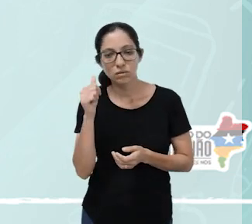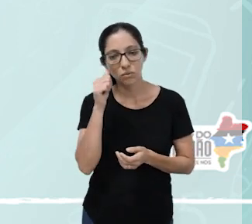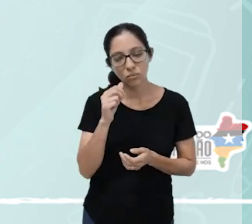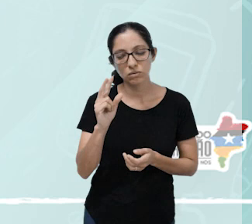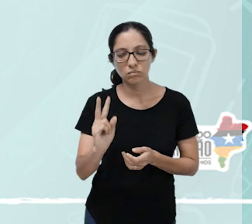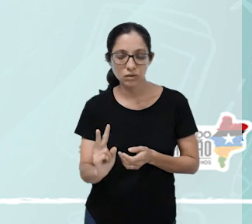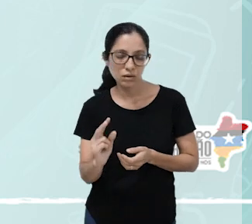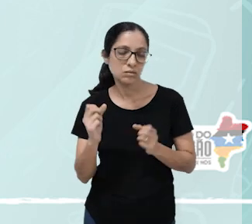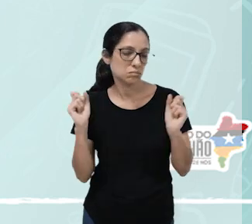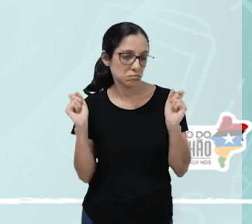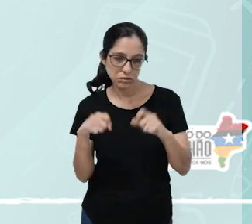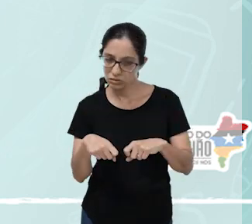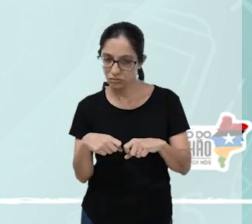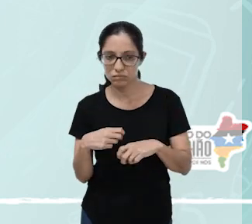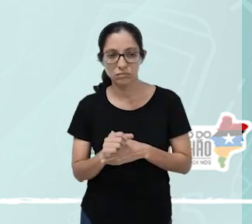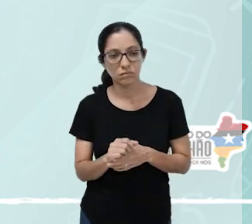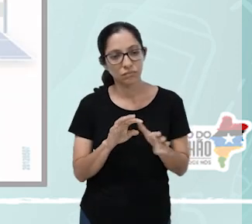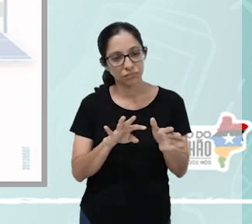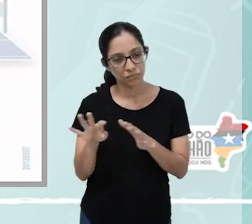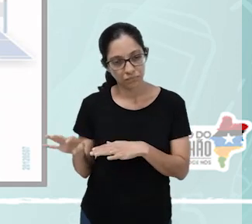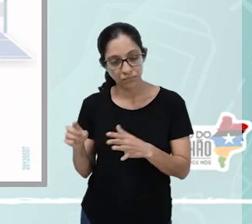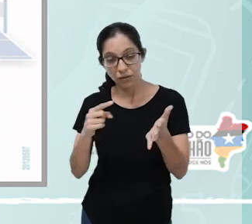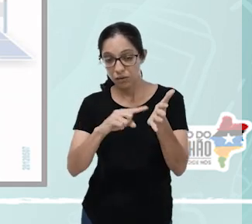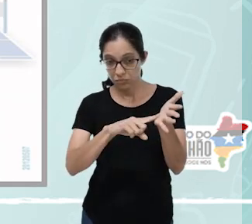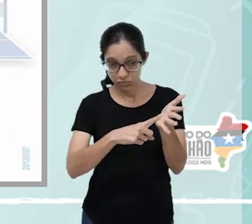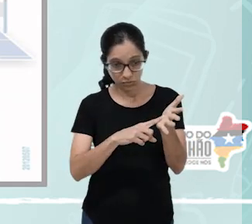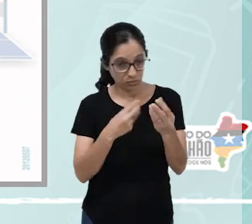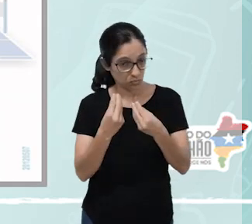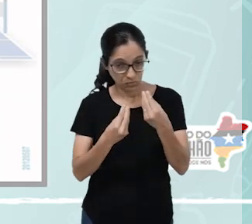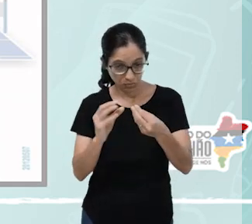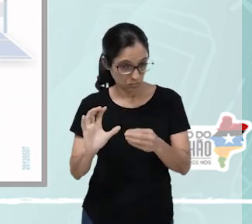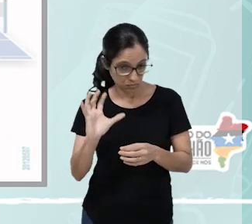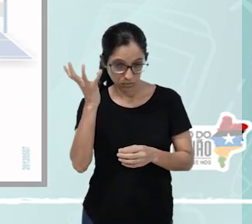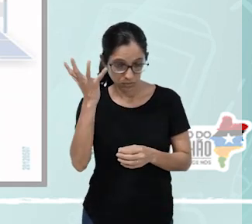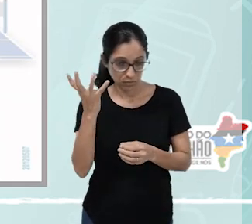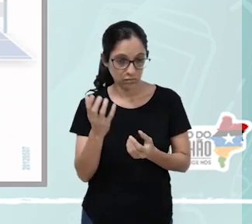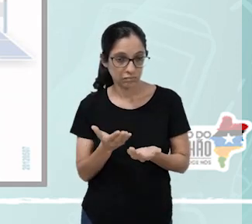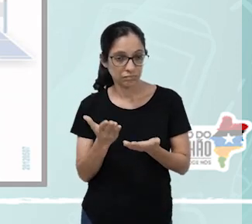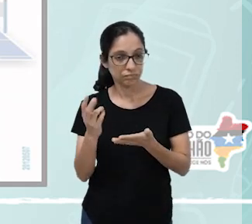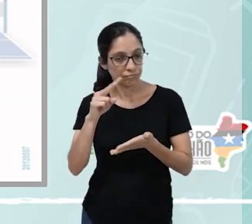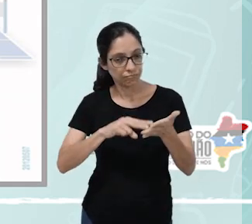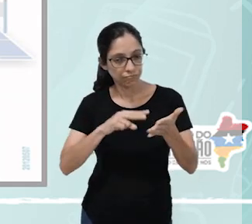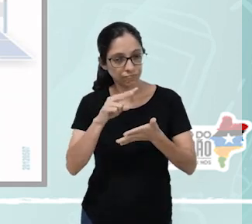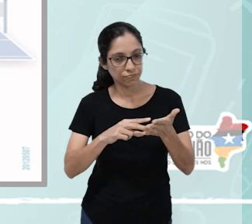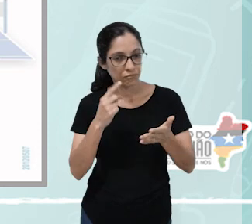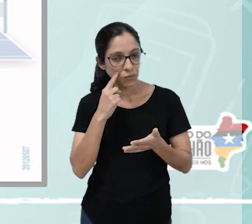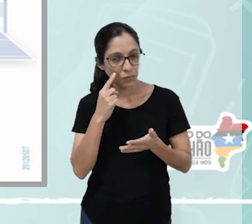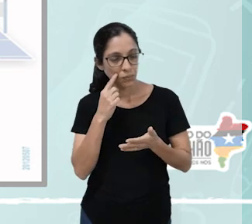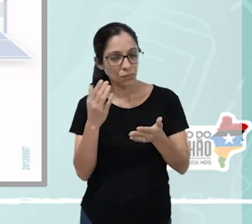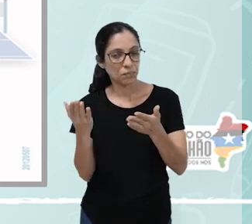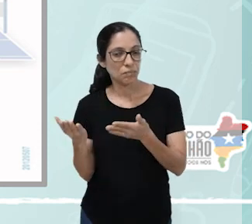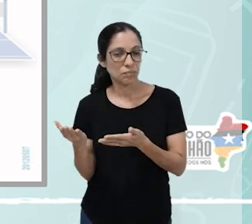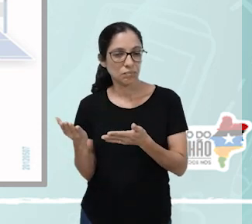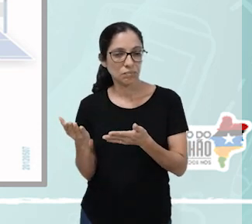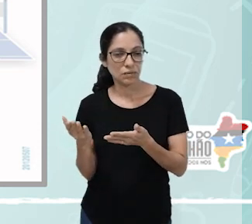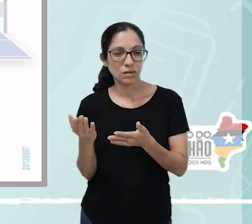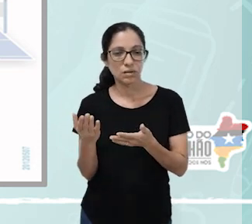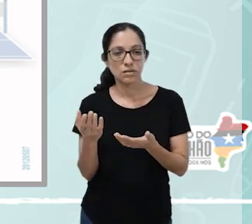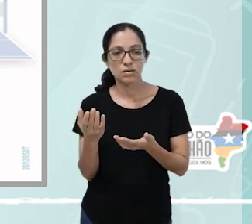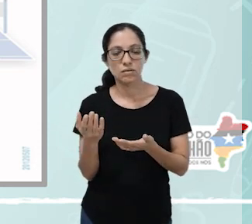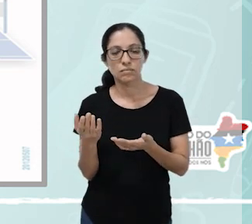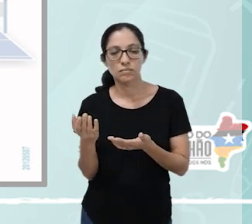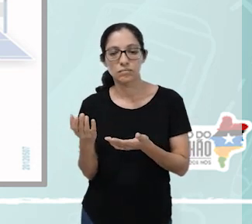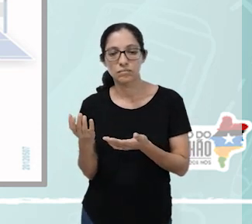do badminton. A pontuação do badminton, como é que ela acontece? Os jogos são disputados no total de 3